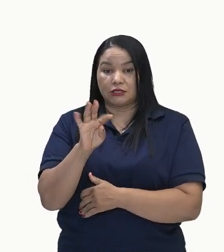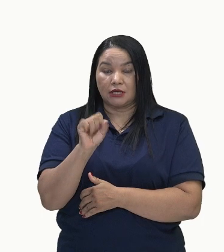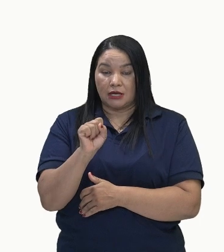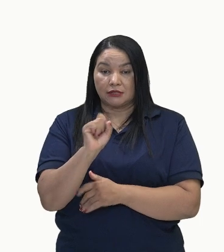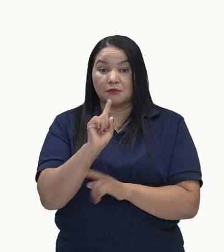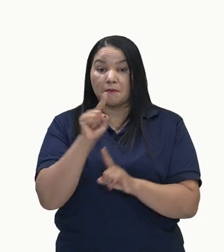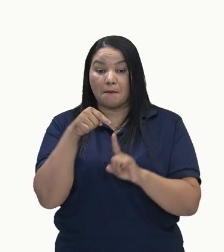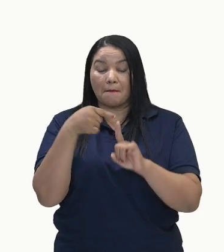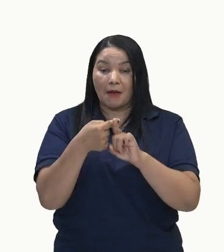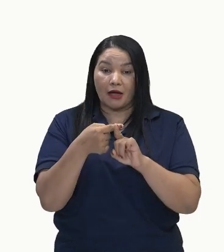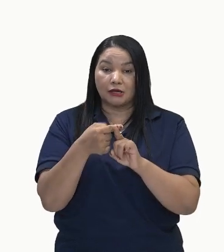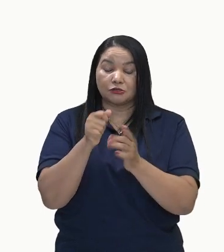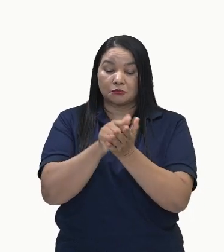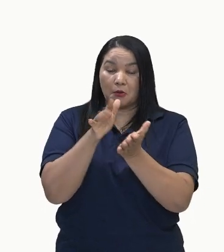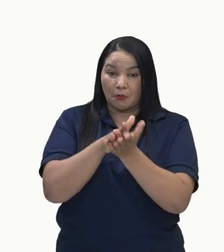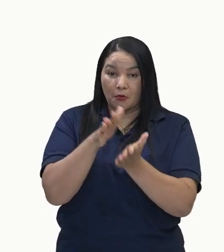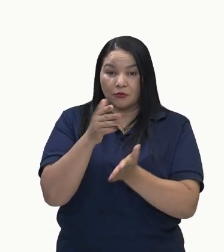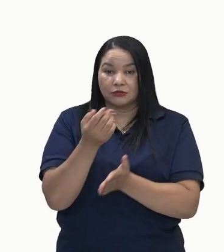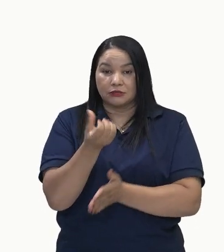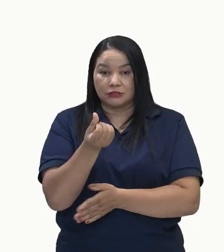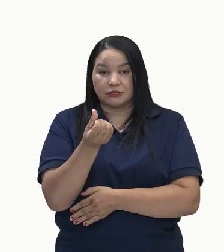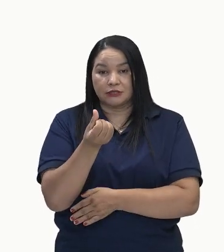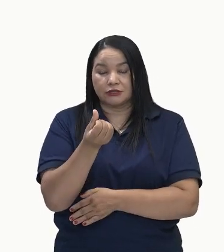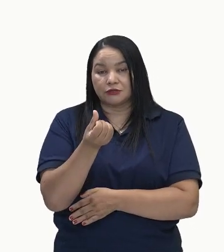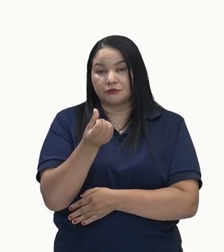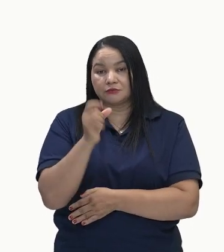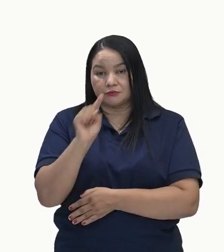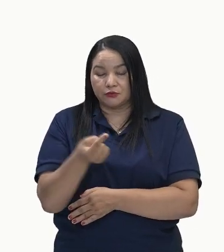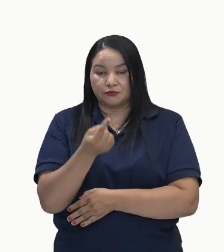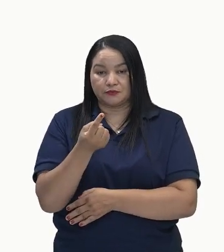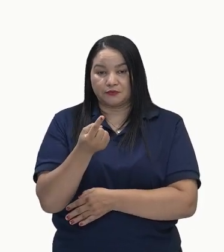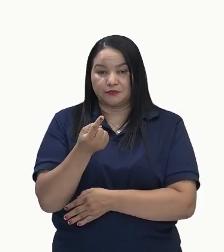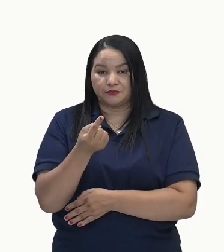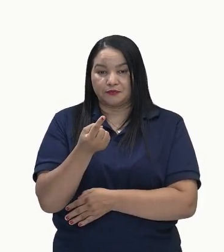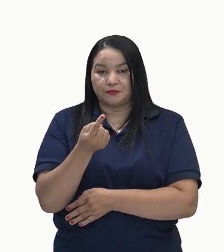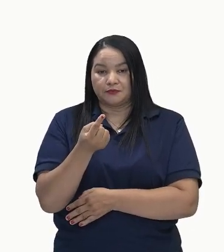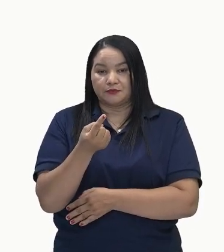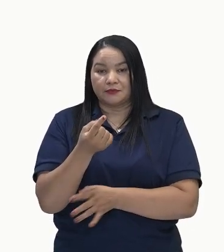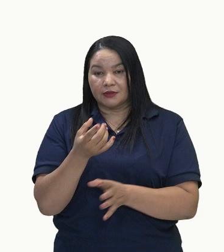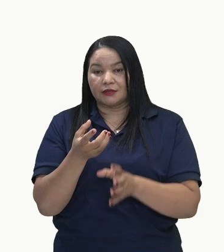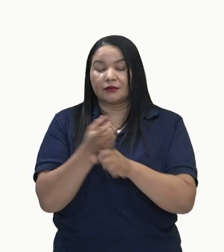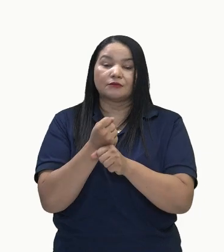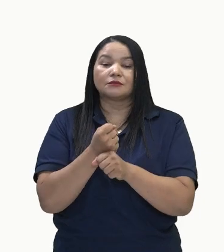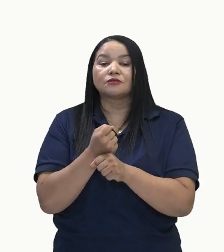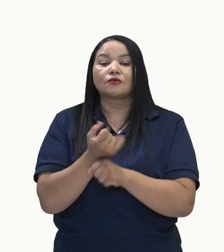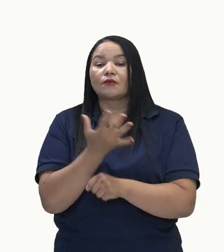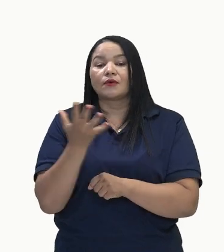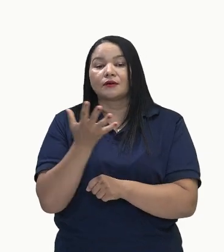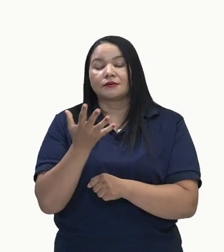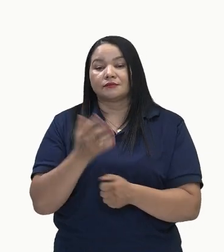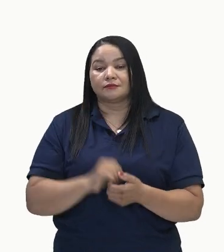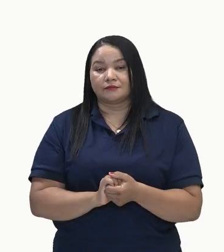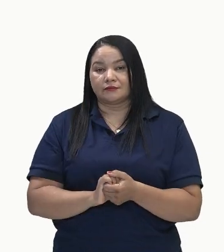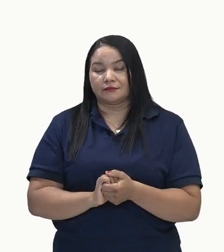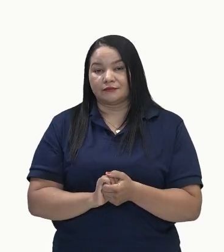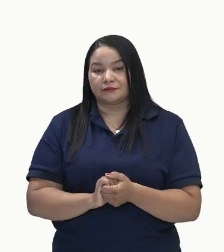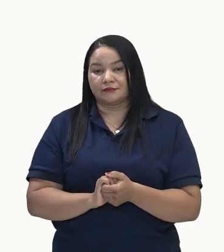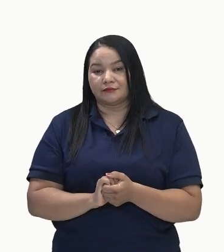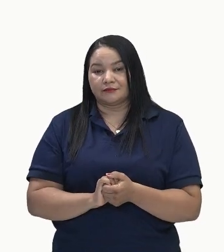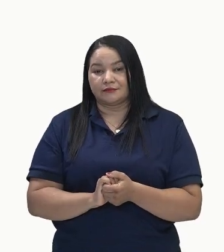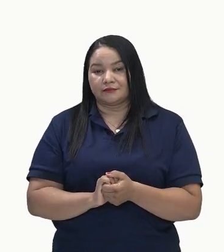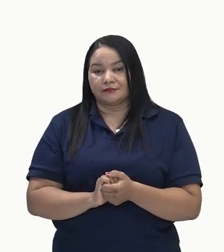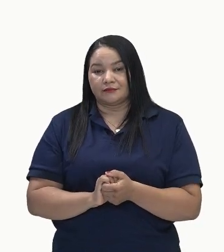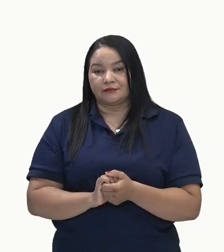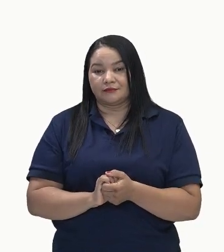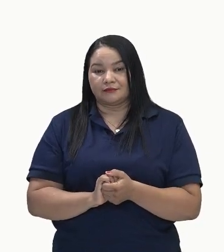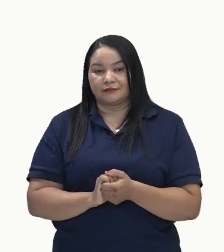né? Foi agraciado com mais 6.000, que é o valor da multa. Então, você vai ter 15 mil, que é o saldo do FGTS, mais 6.000, que é o valor da multa.